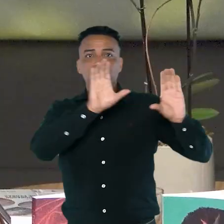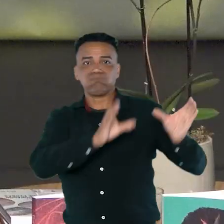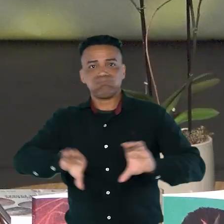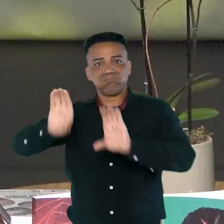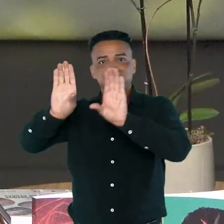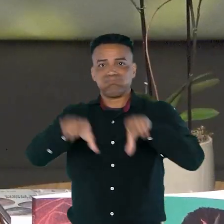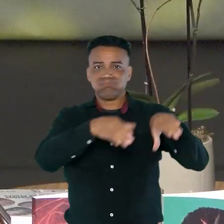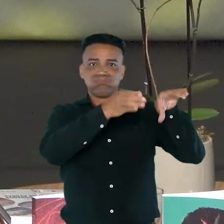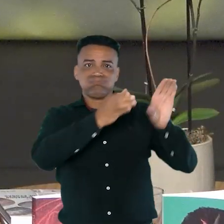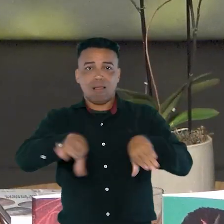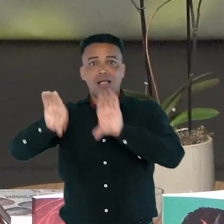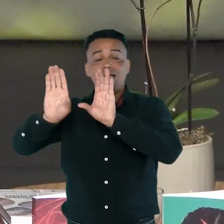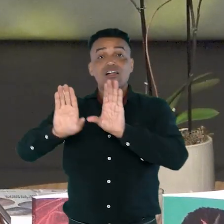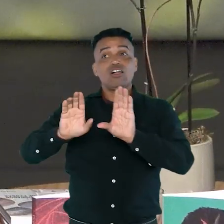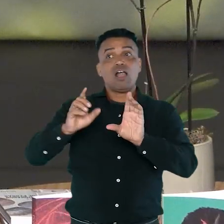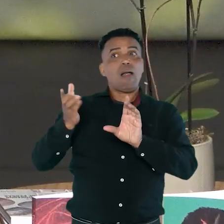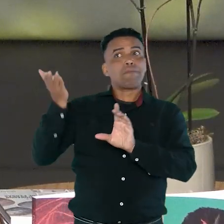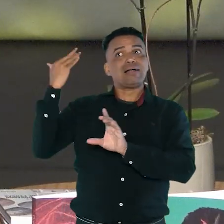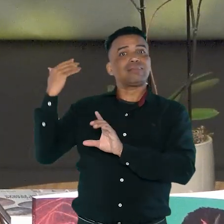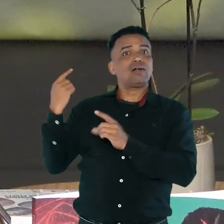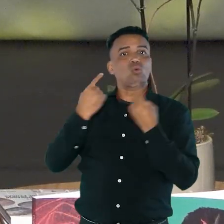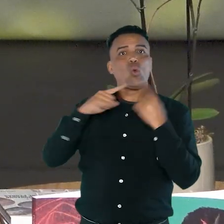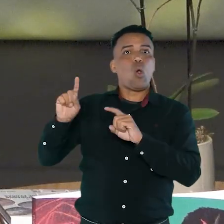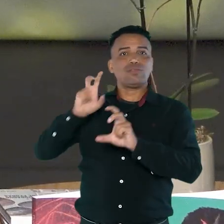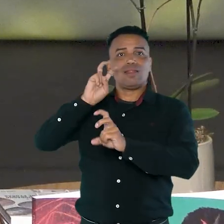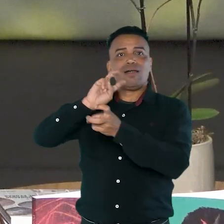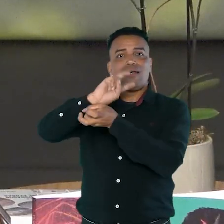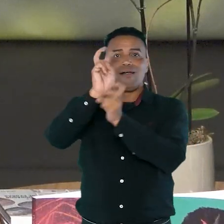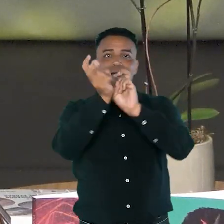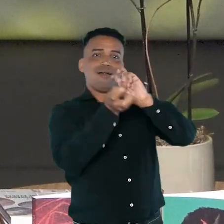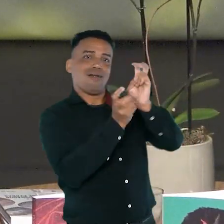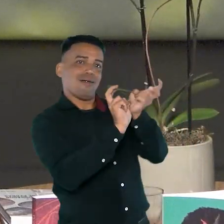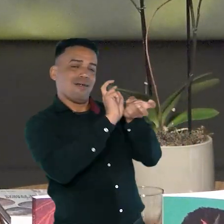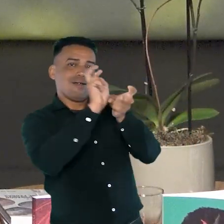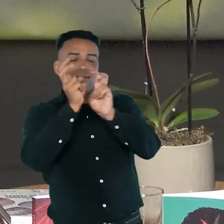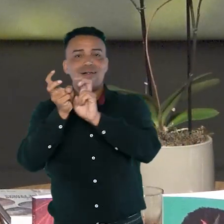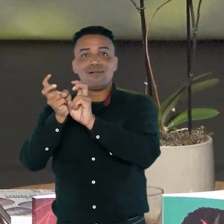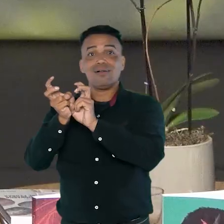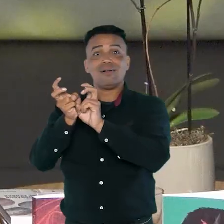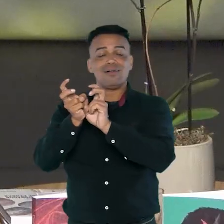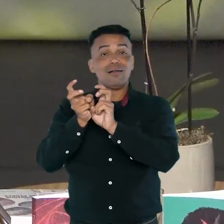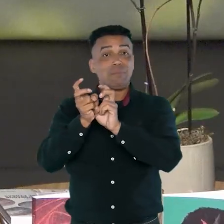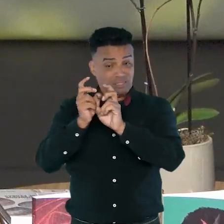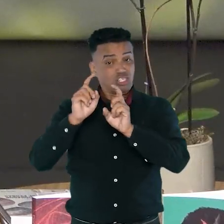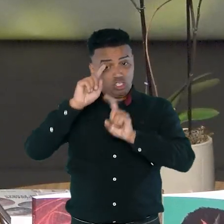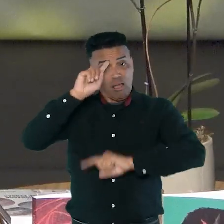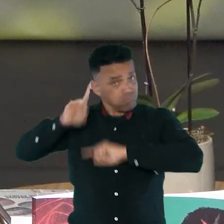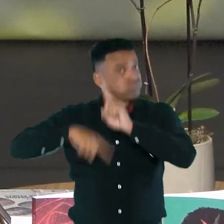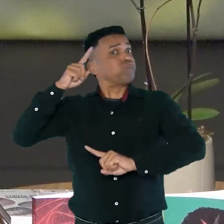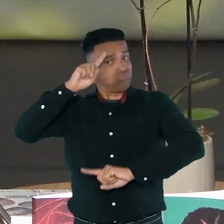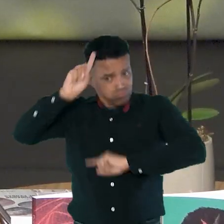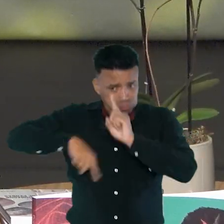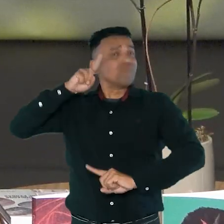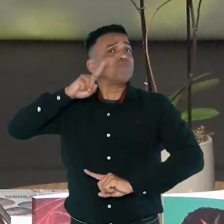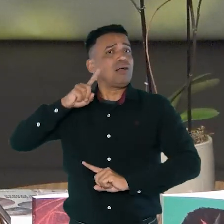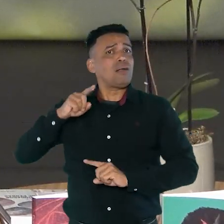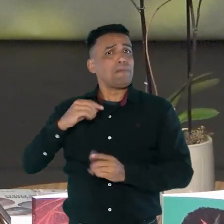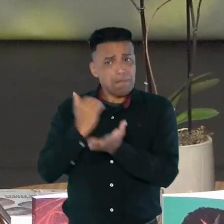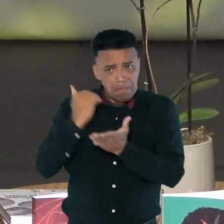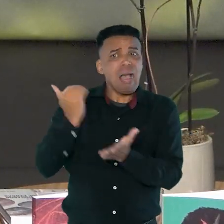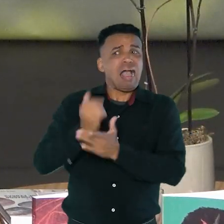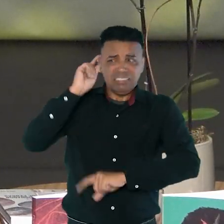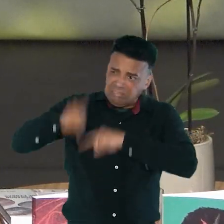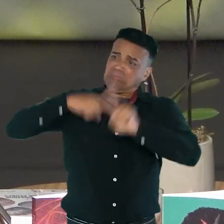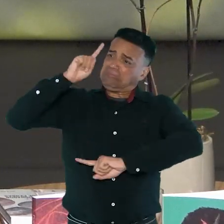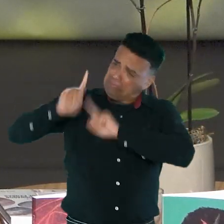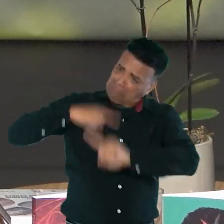foi uma lei... Isso quer dizer o quê? Que incomoda, então é porque a gente avança também. Eu acho que nós temos que avançar mais, temos que